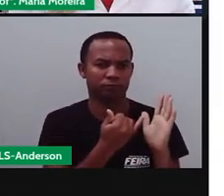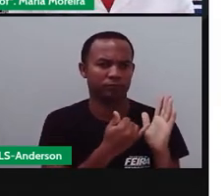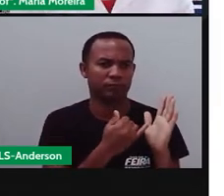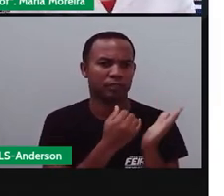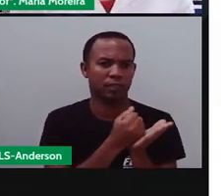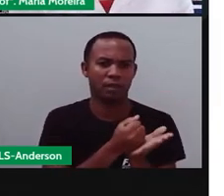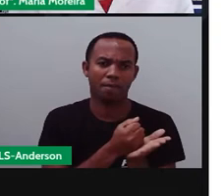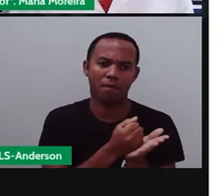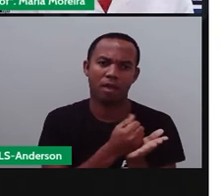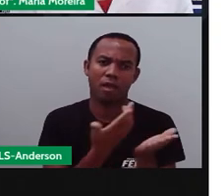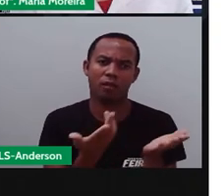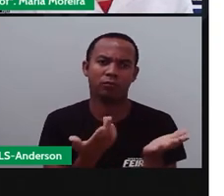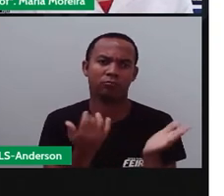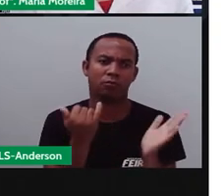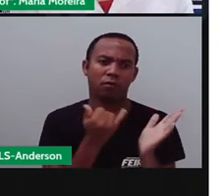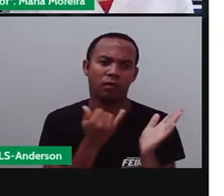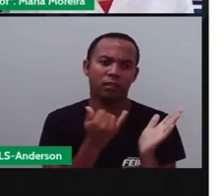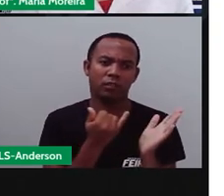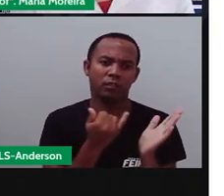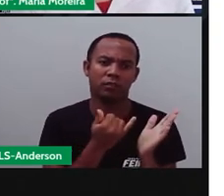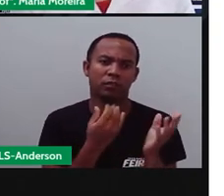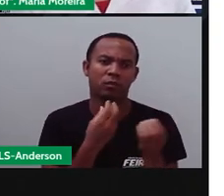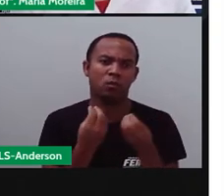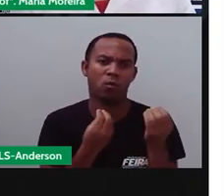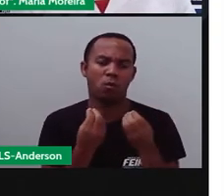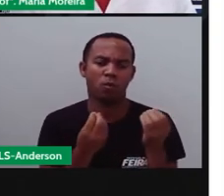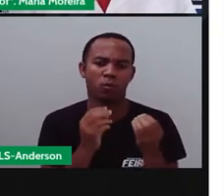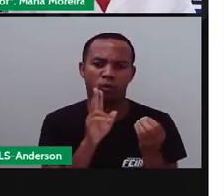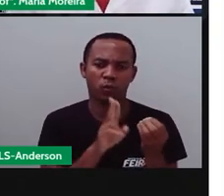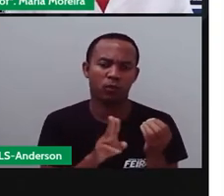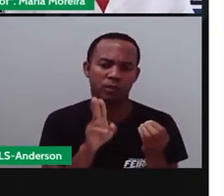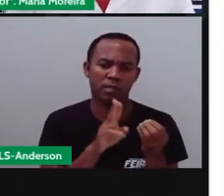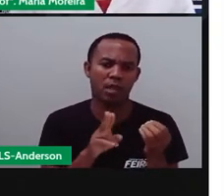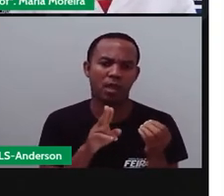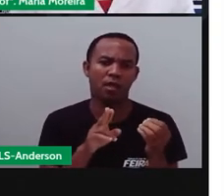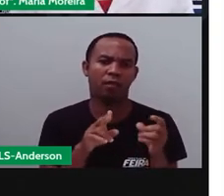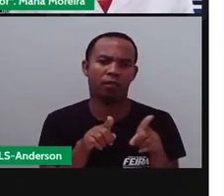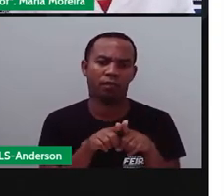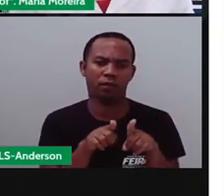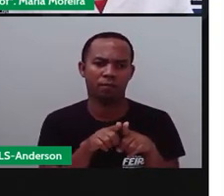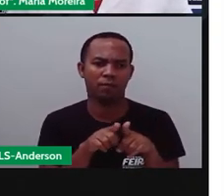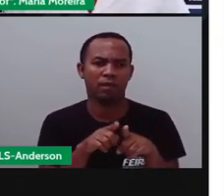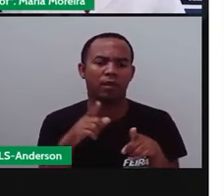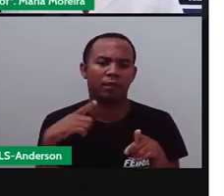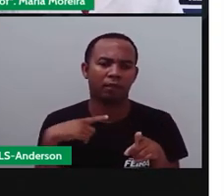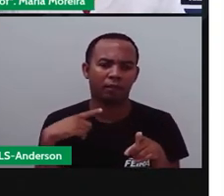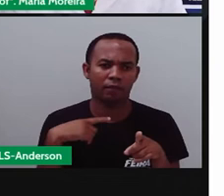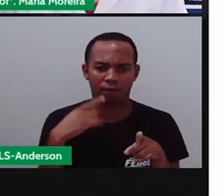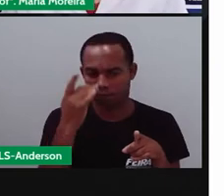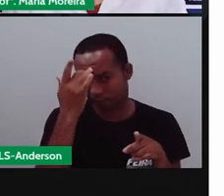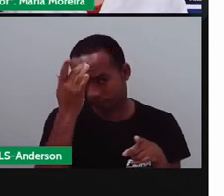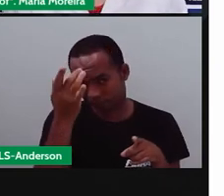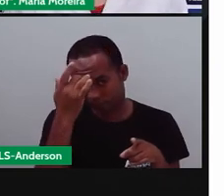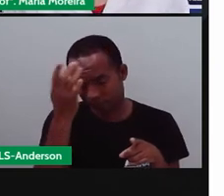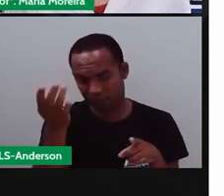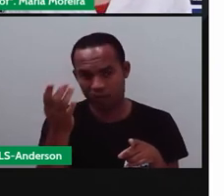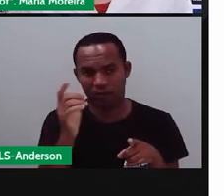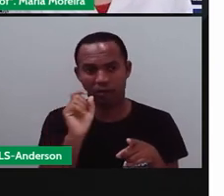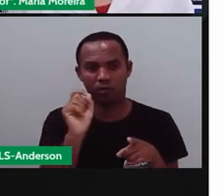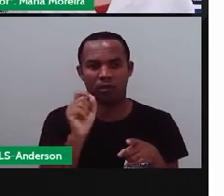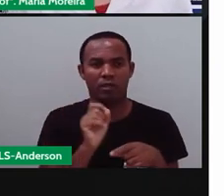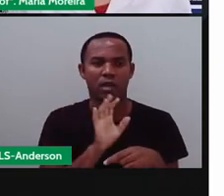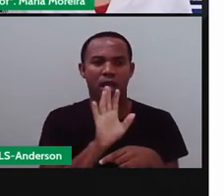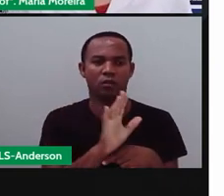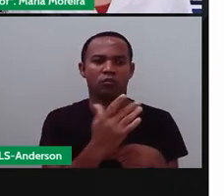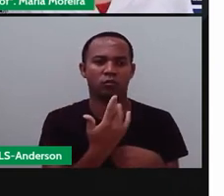remédio, as orientações para se utilizar alguma coisa, existem aí justamente para facilitar e para